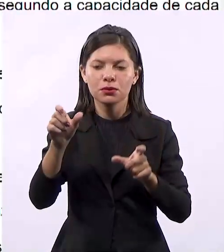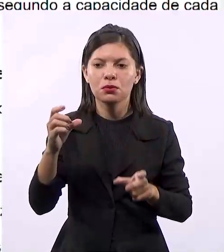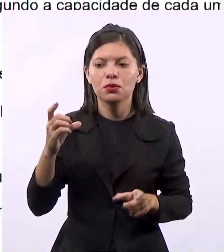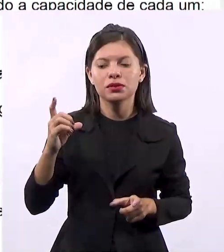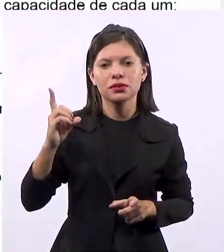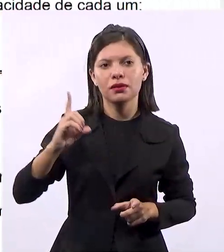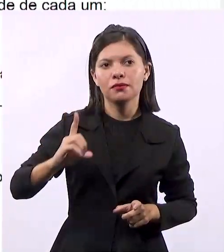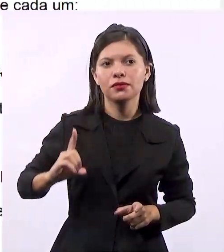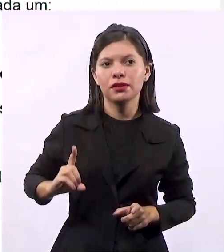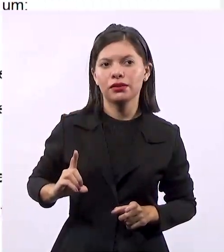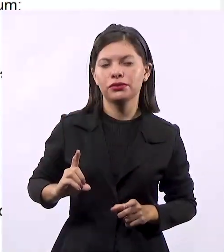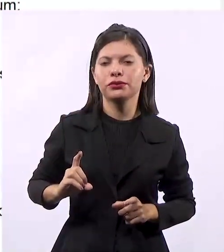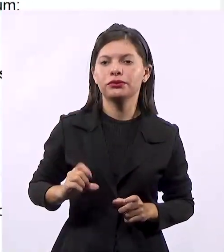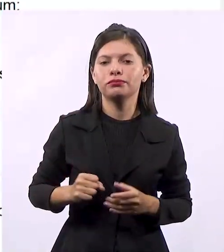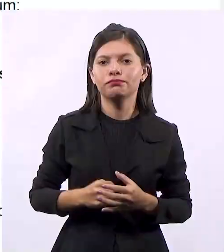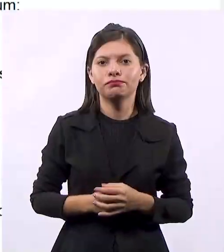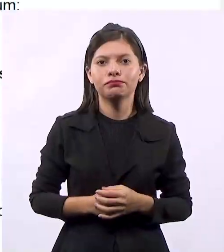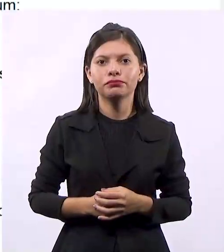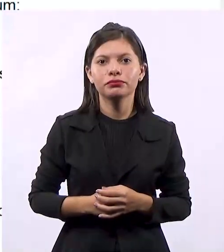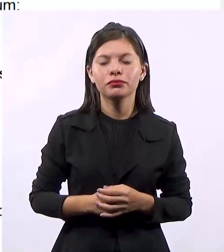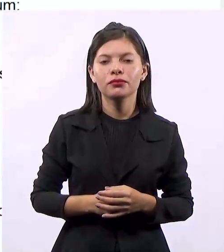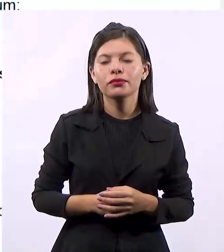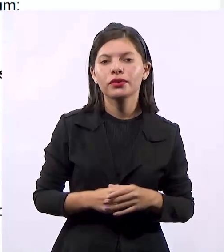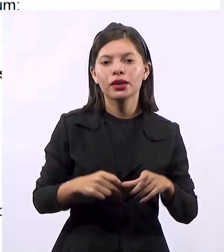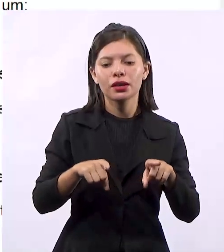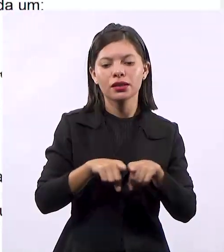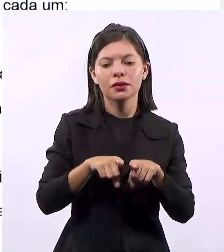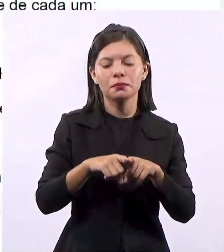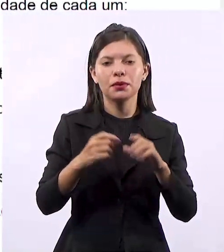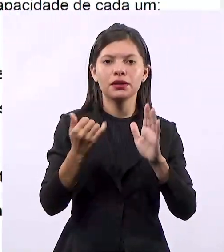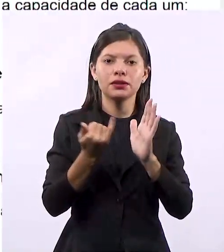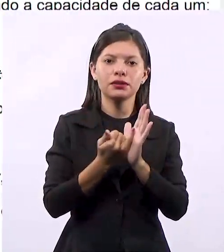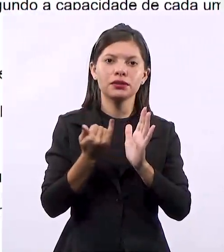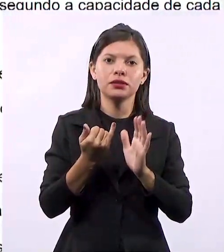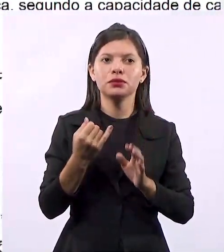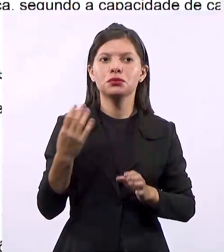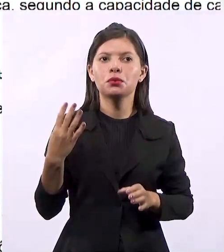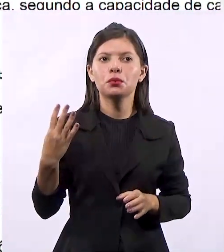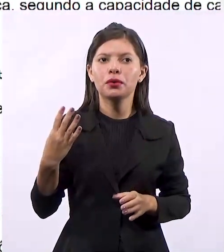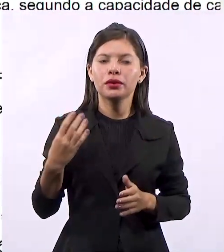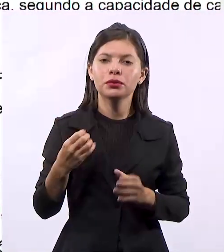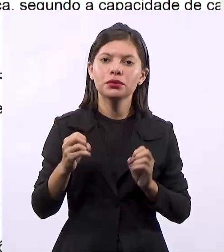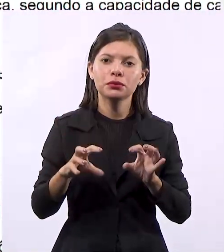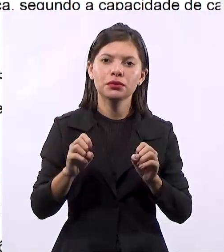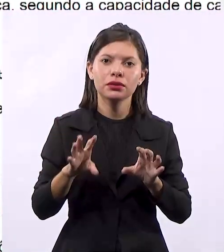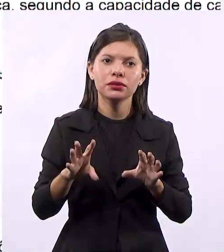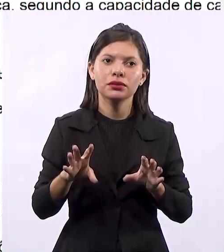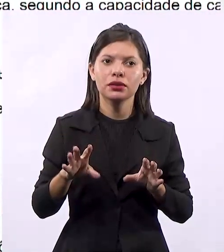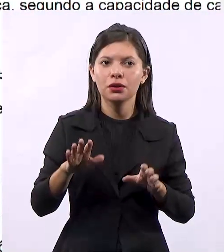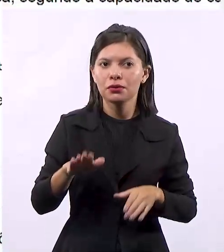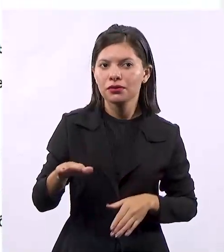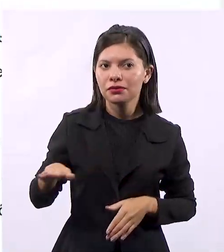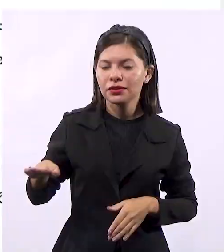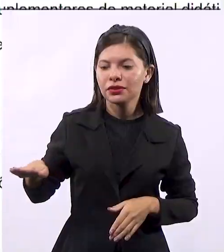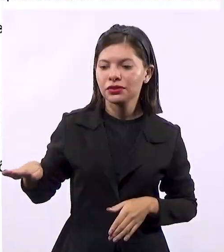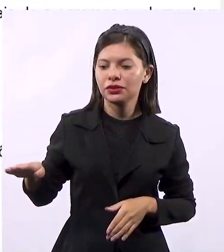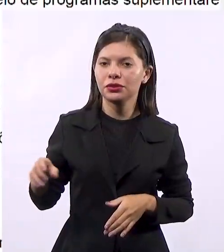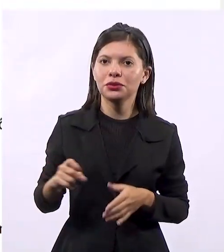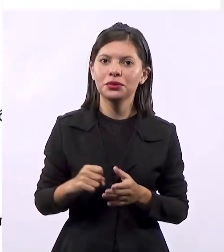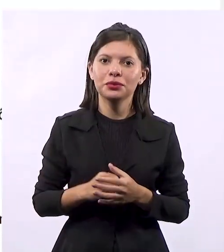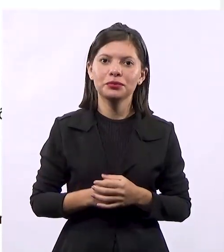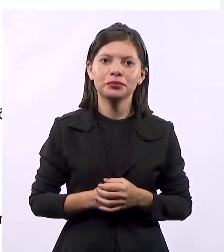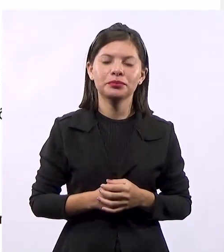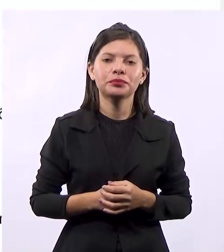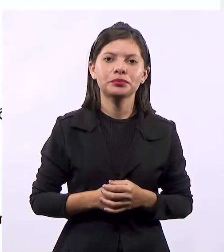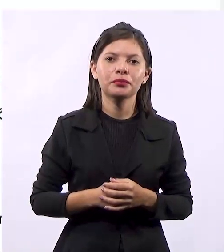de deficiência, preferencialmente na rede regular de ensino. Depois eu tenho o inciso